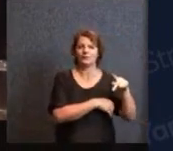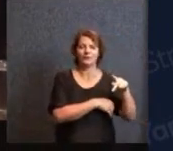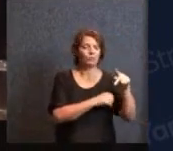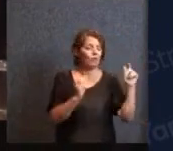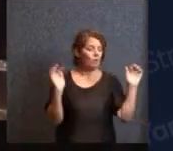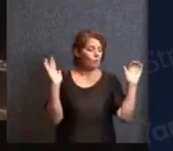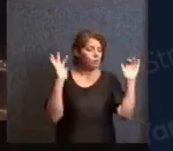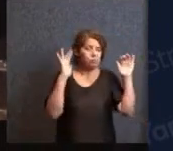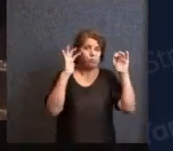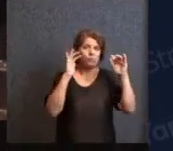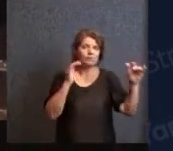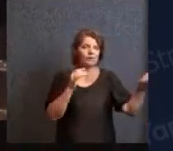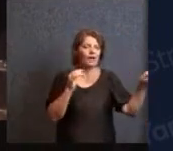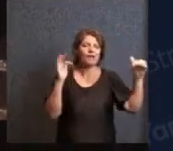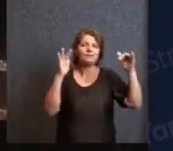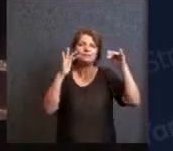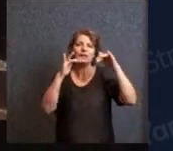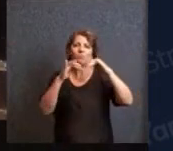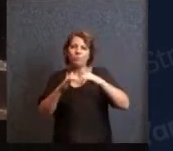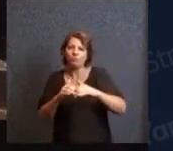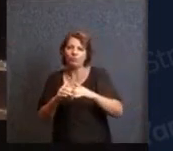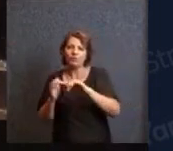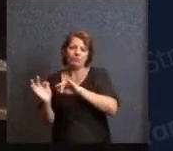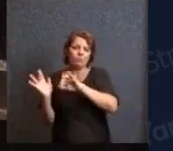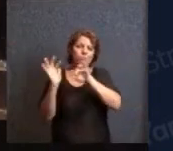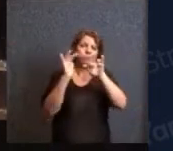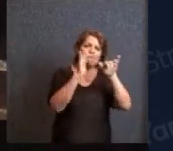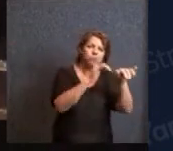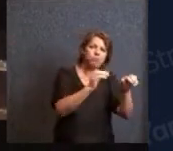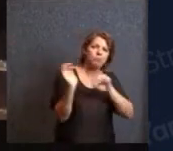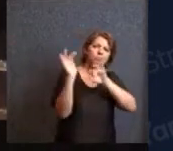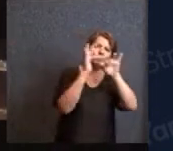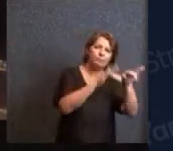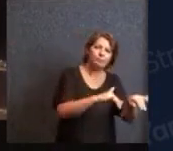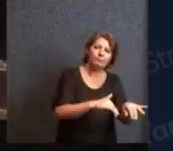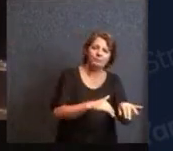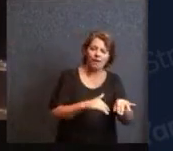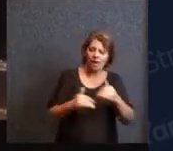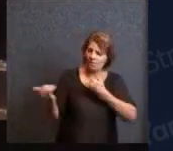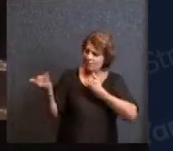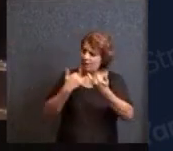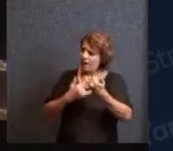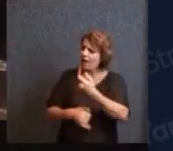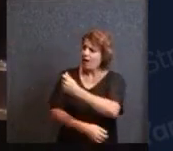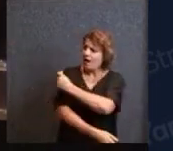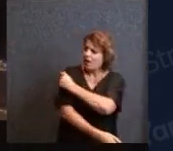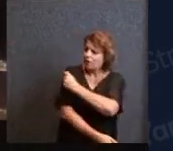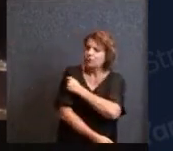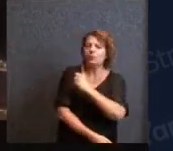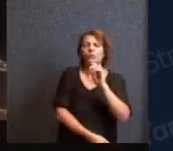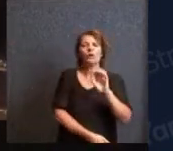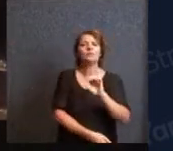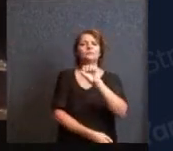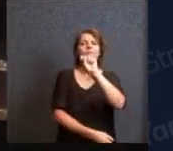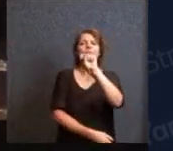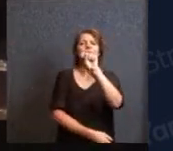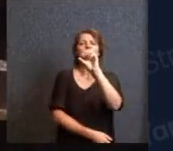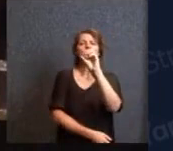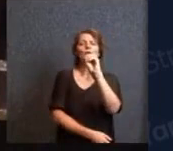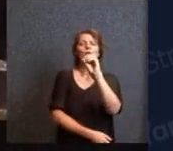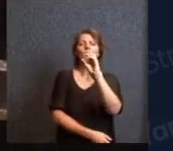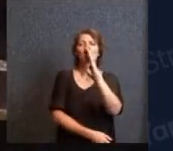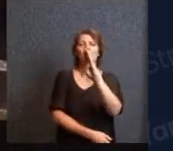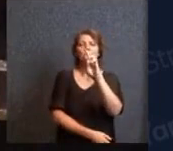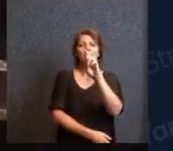Sobral. E quando dizia, olha, você vai receber um aluno novo. Ah, que legal, ele vem de onde? De Sobral. Aí eu fazia